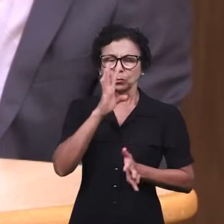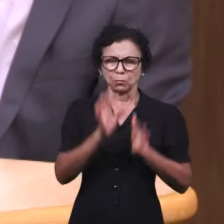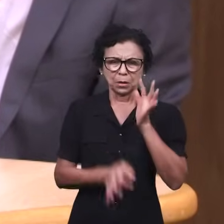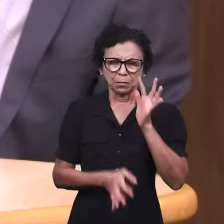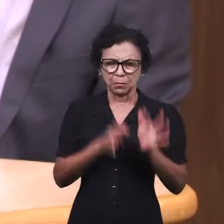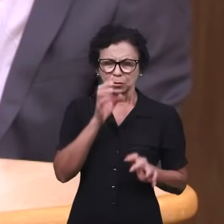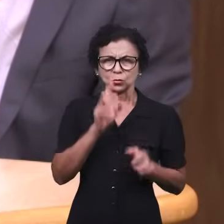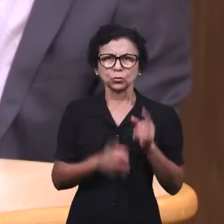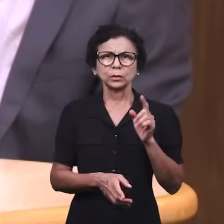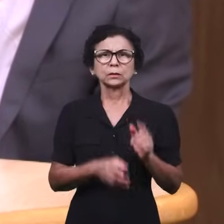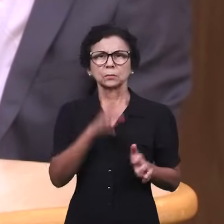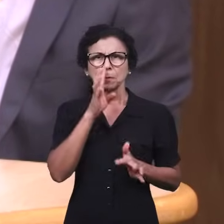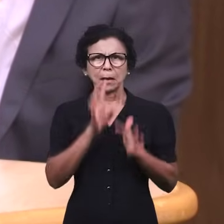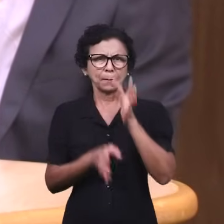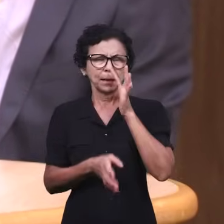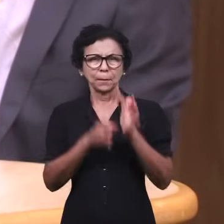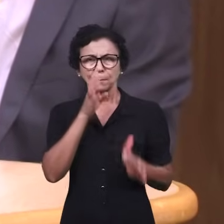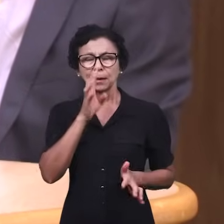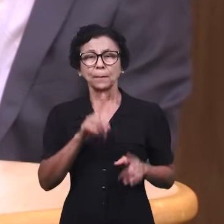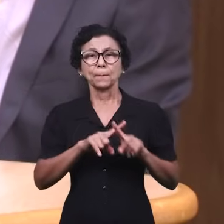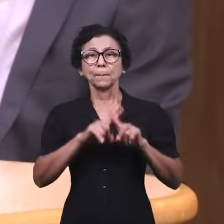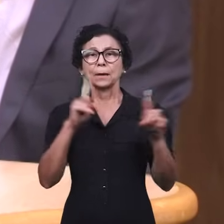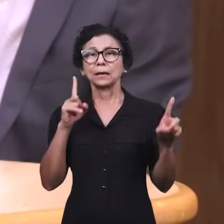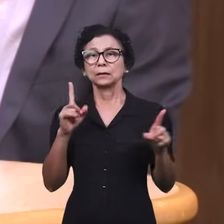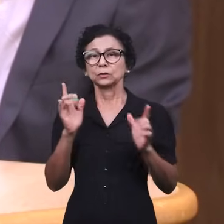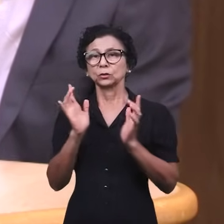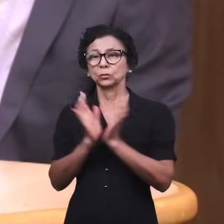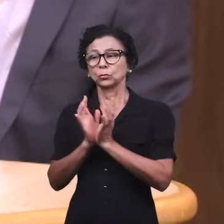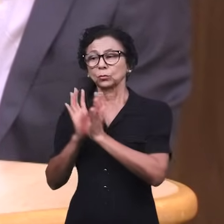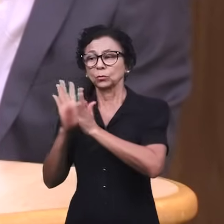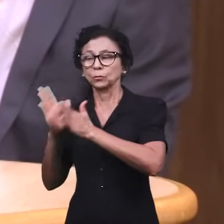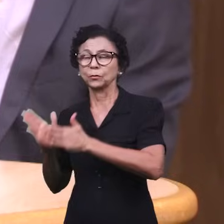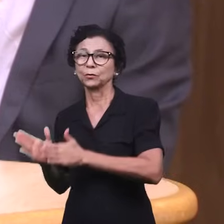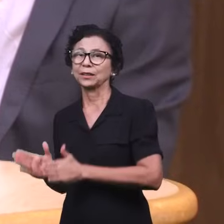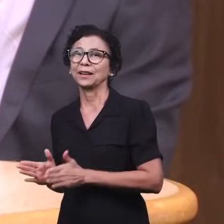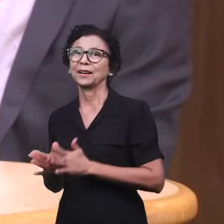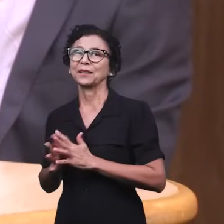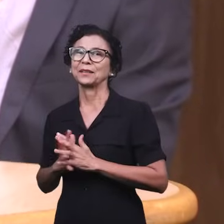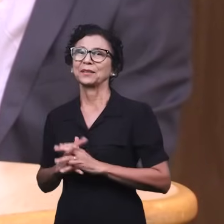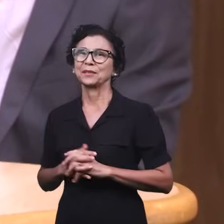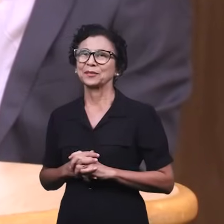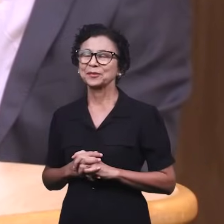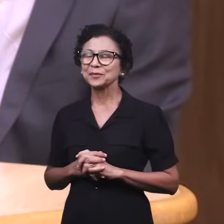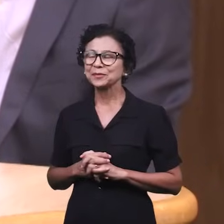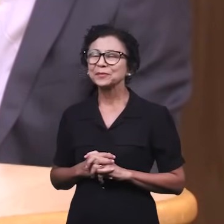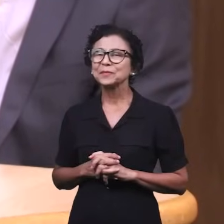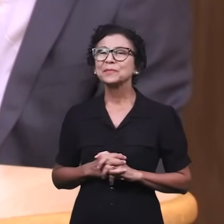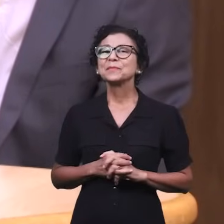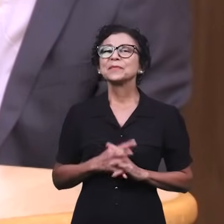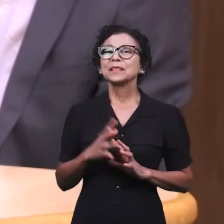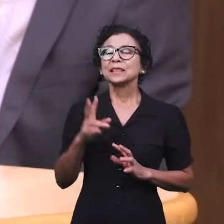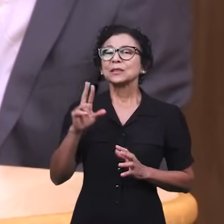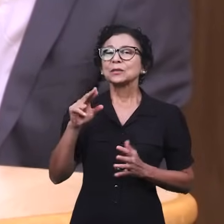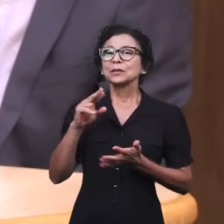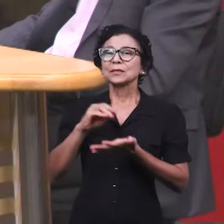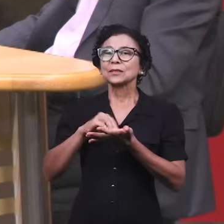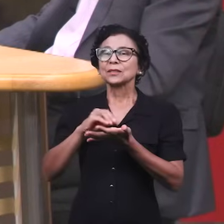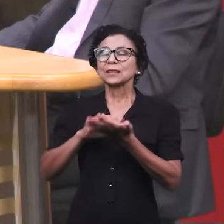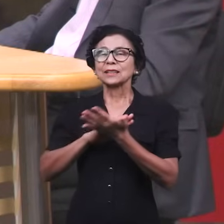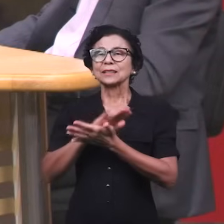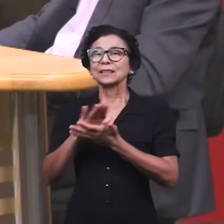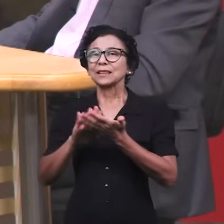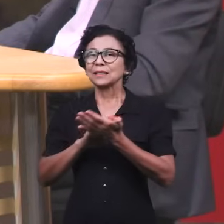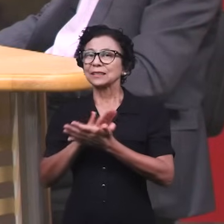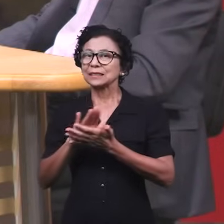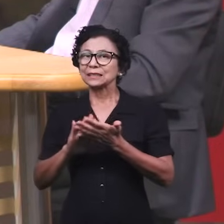aponta e dá uma bênção foi o texto que o Wallace leu nunca faltará varão ou seja o Varão nós estávamos conversando é